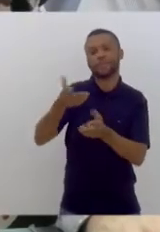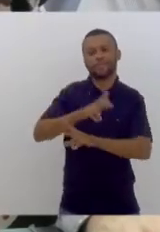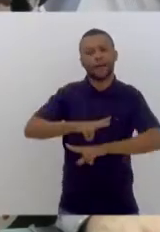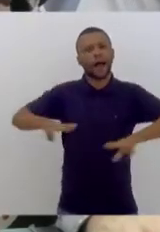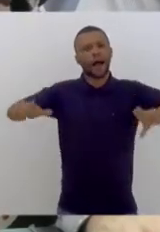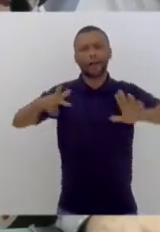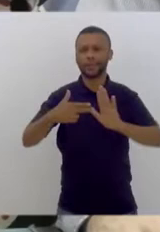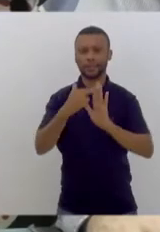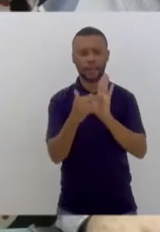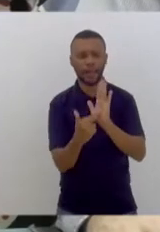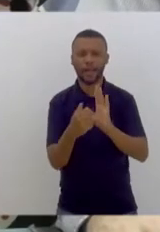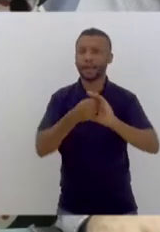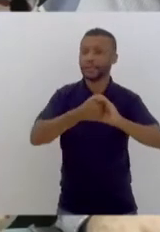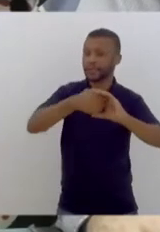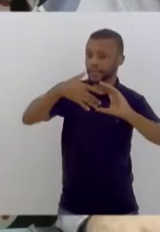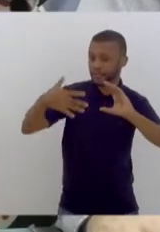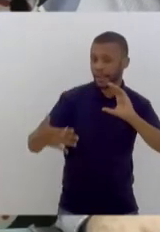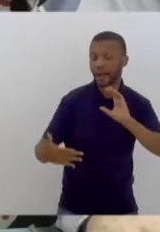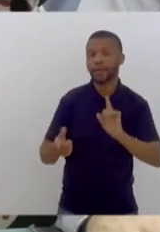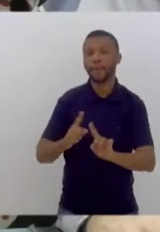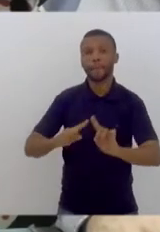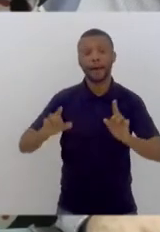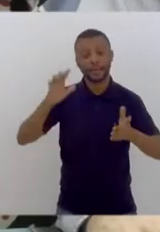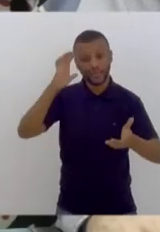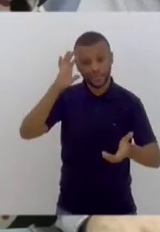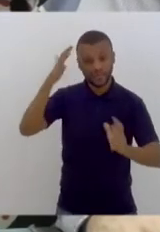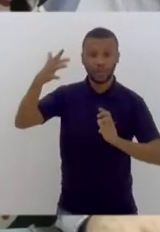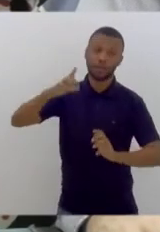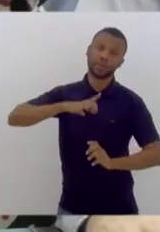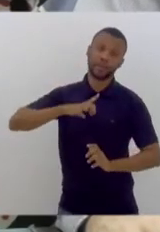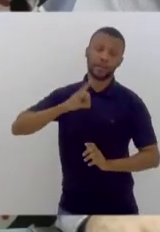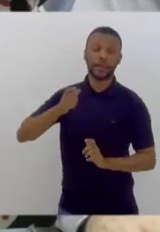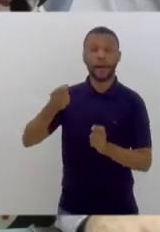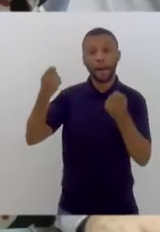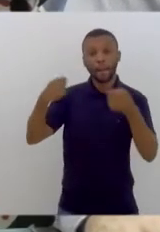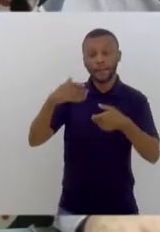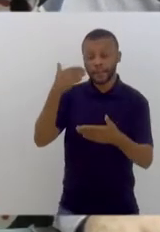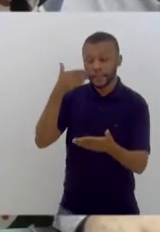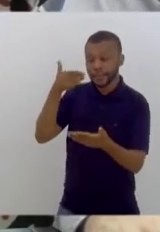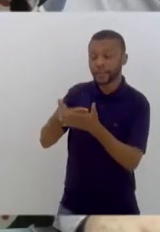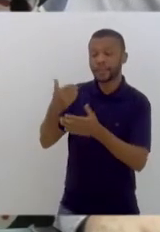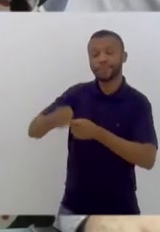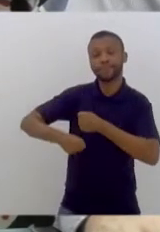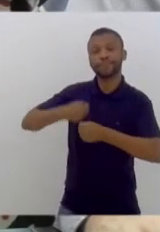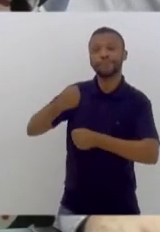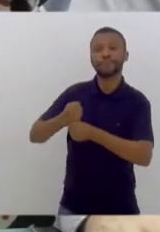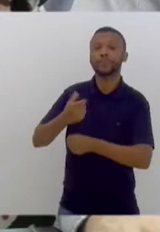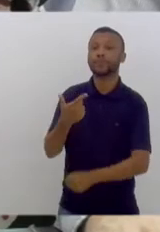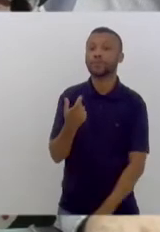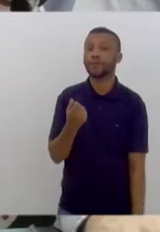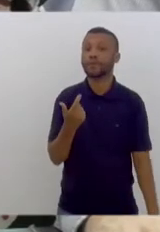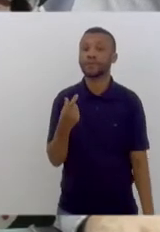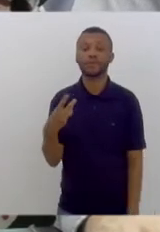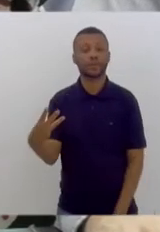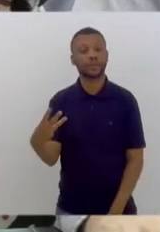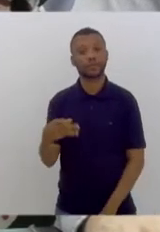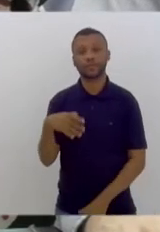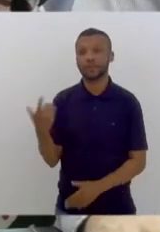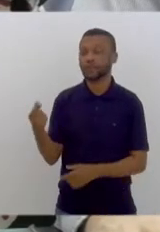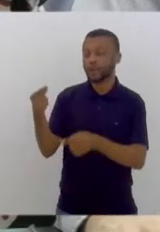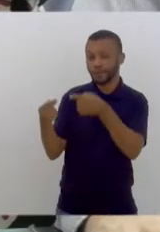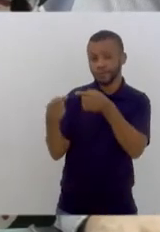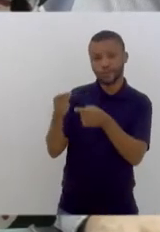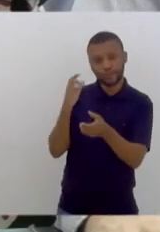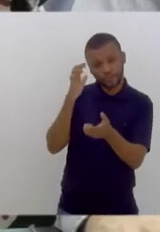critérios, mas existe uma decisão que ela precisa, já a partir do ano que vem, presidente. Então, isso é uma questão que já foi decidida